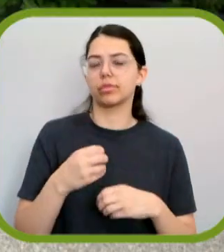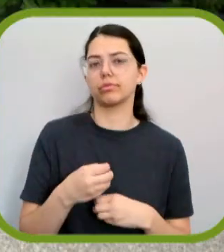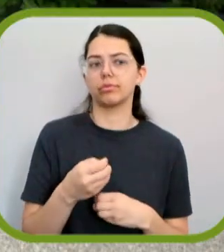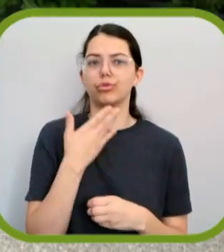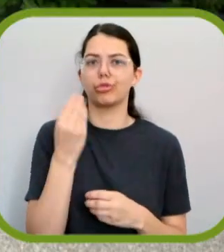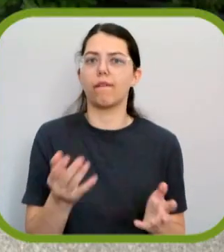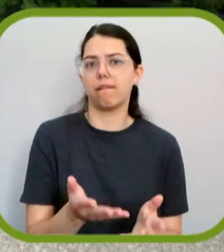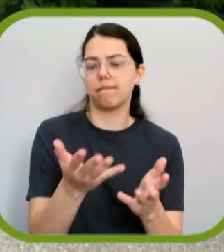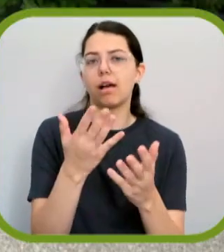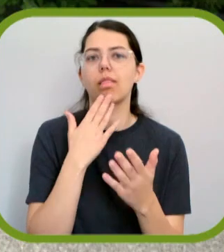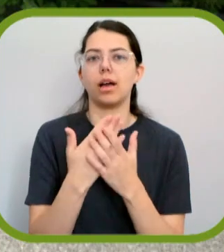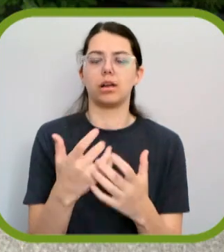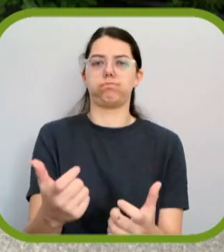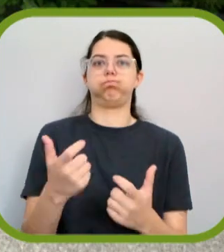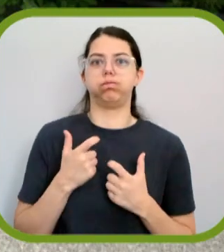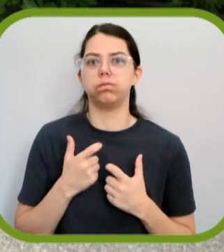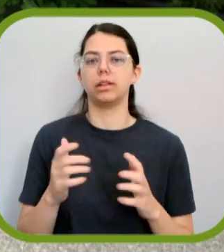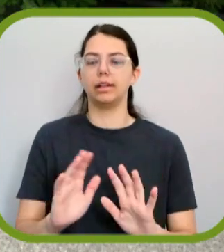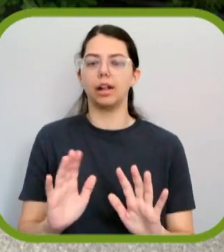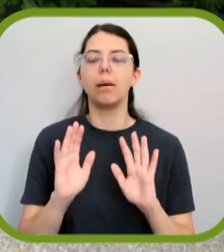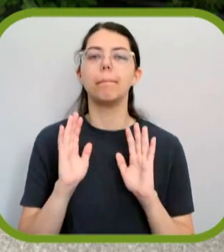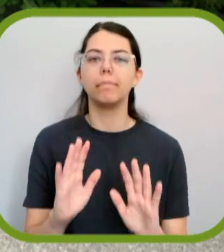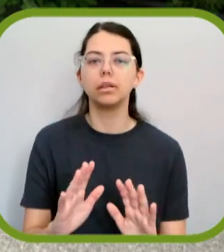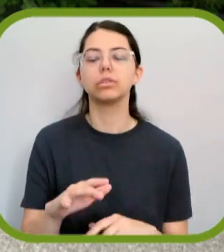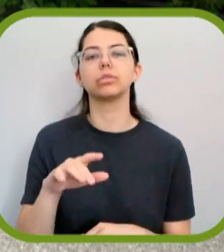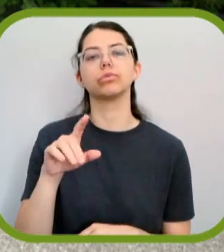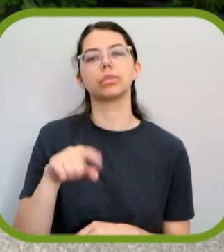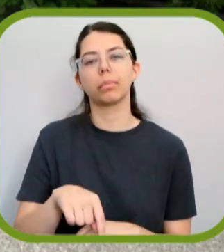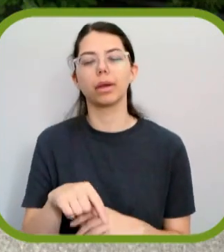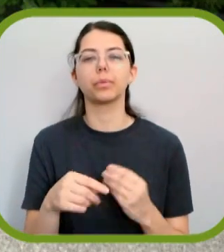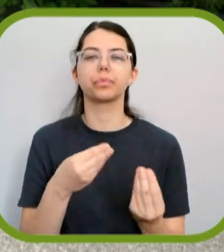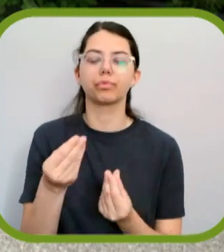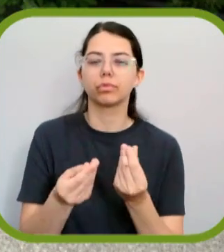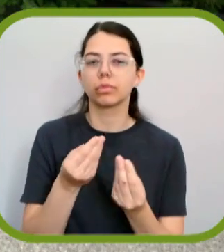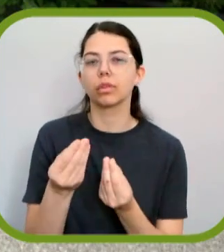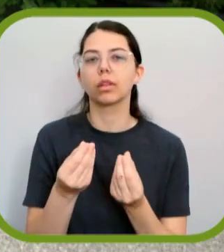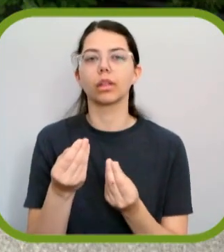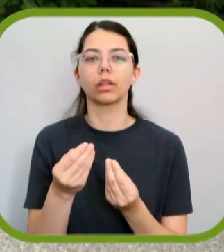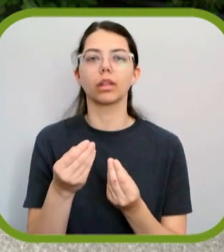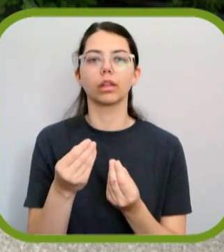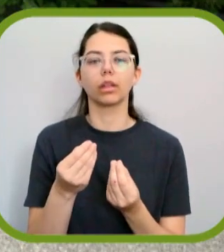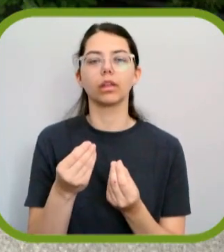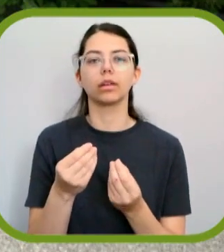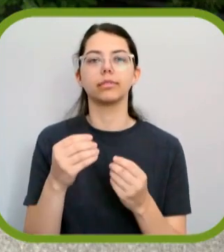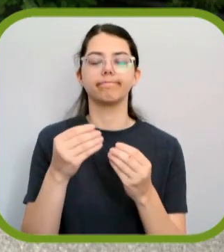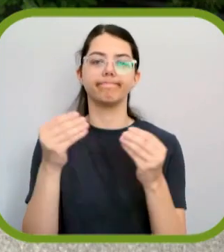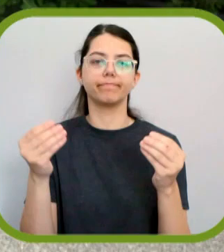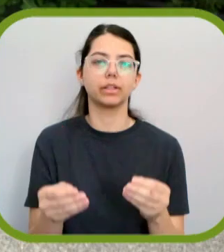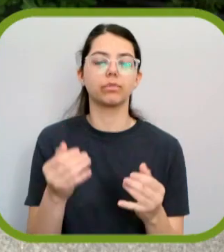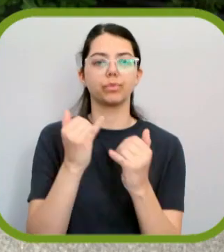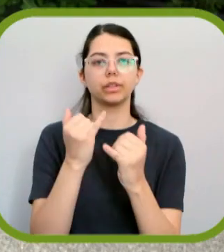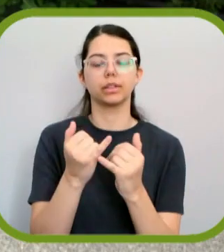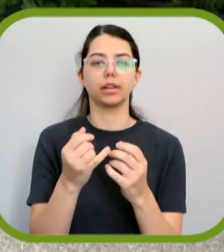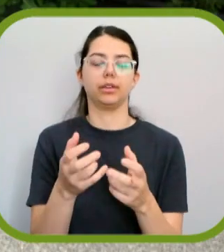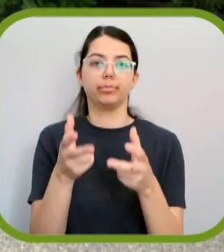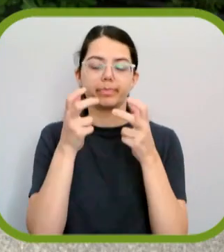devemos dar um bocadinho de liberdade também aos jovens, que é para eles não se sentirem muito reprimidos, mas de certa forma modificar aqui o que é um pouco